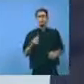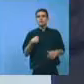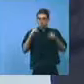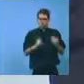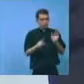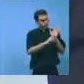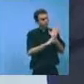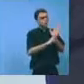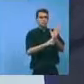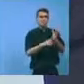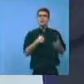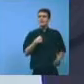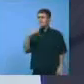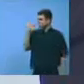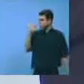fraqueza,